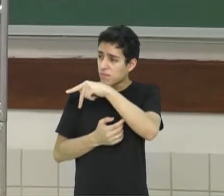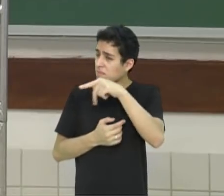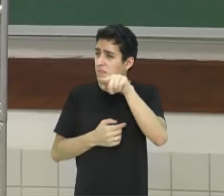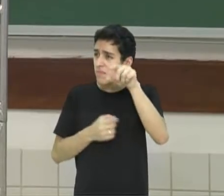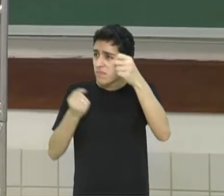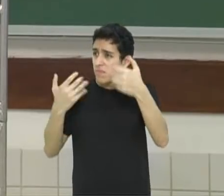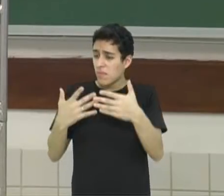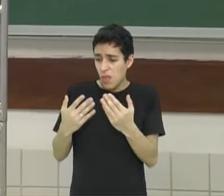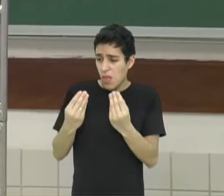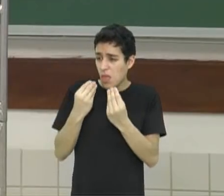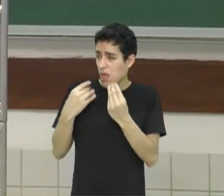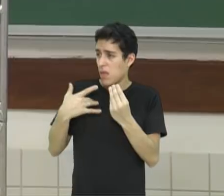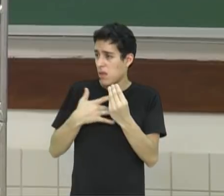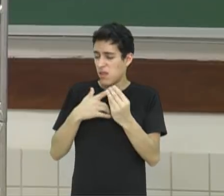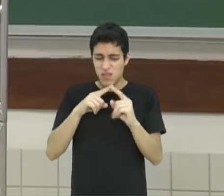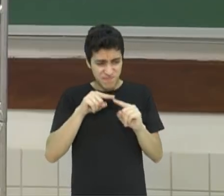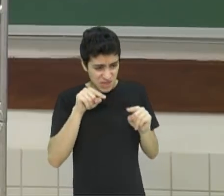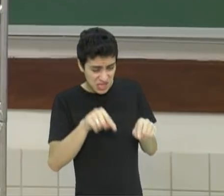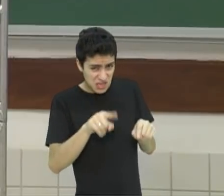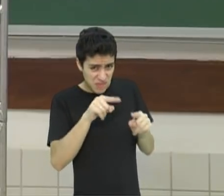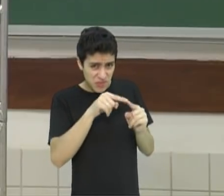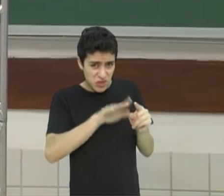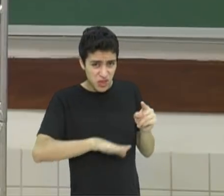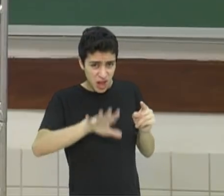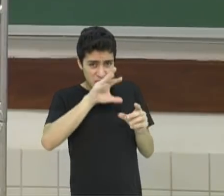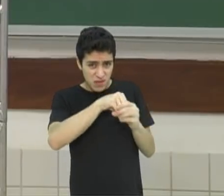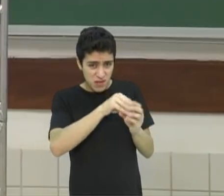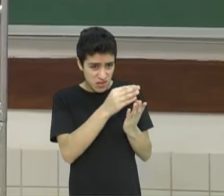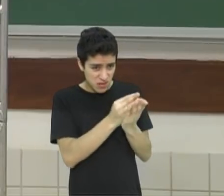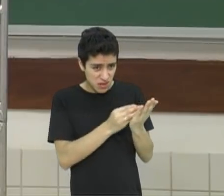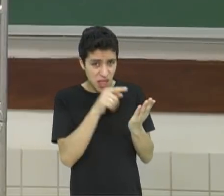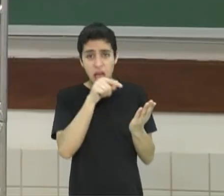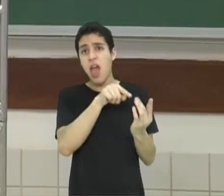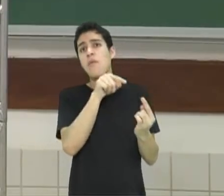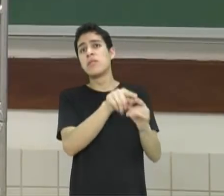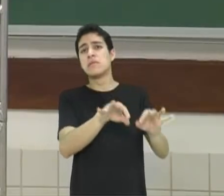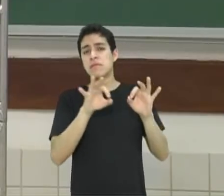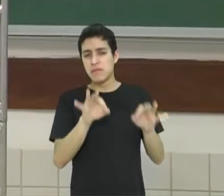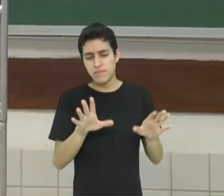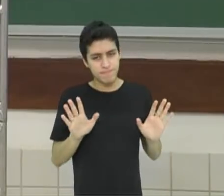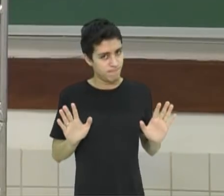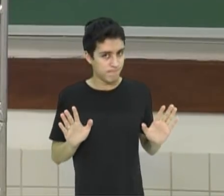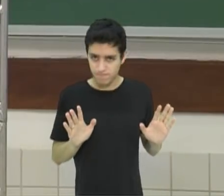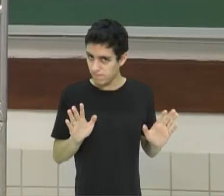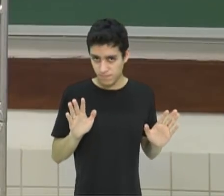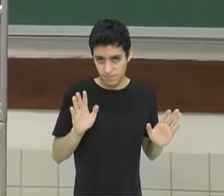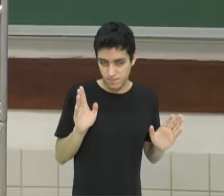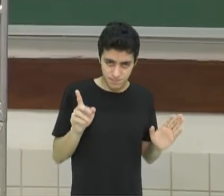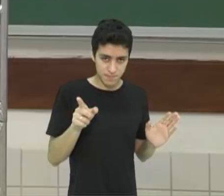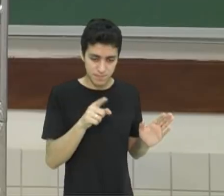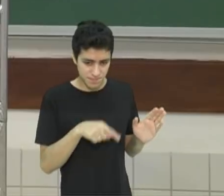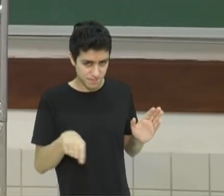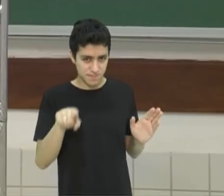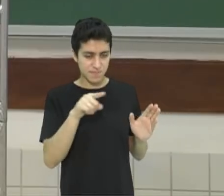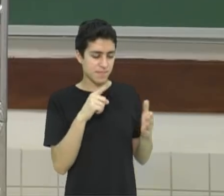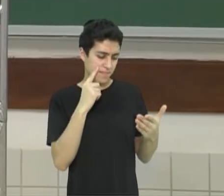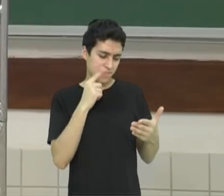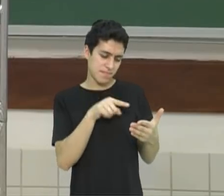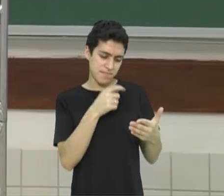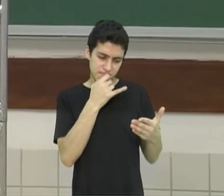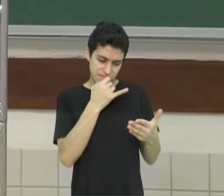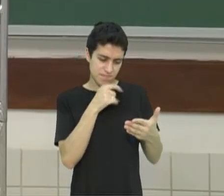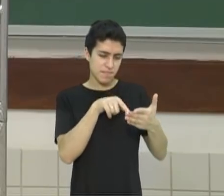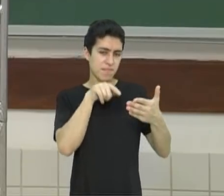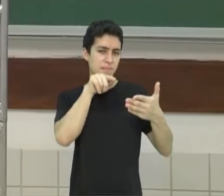Sim, mas esse é o objetivo geral do texto? Quando nós perguntamos, quando você se depara com uma pergunta que